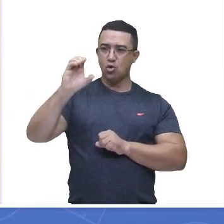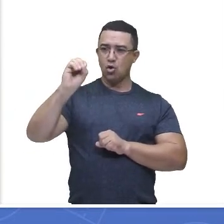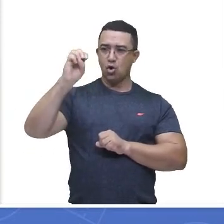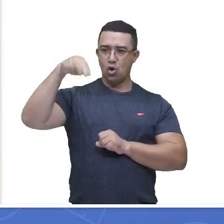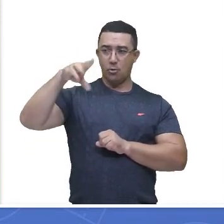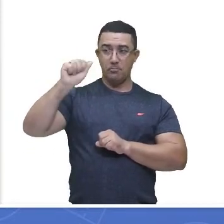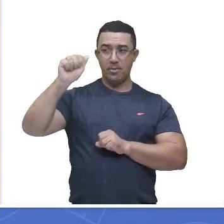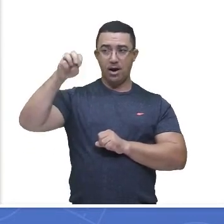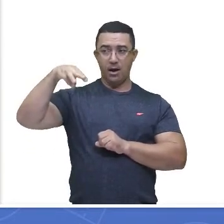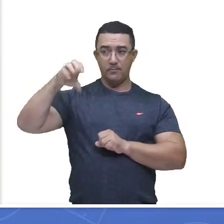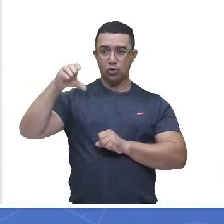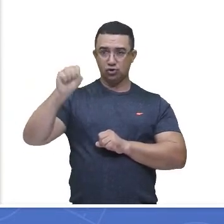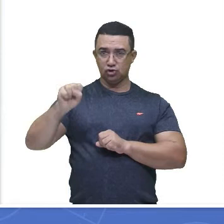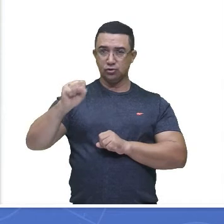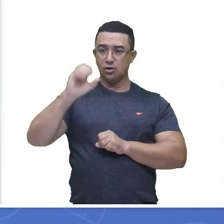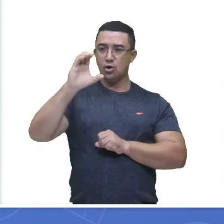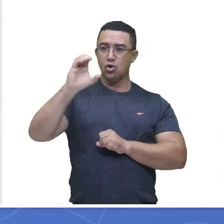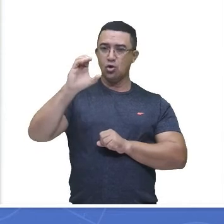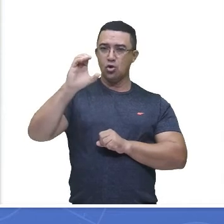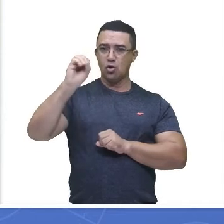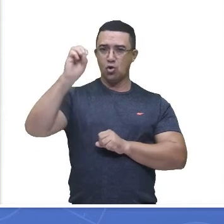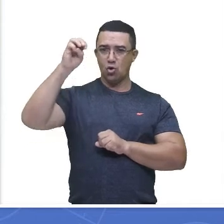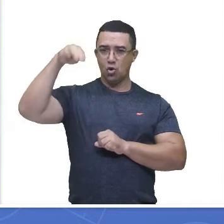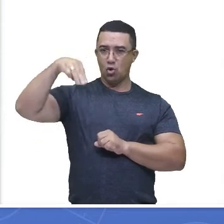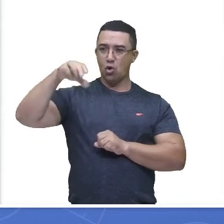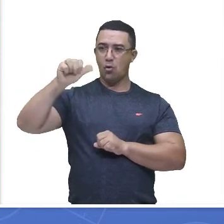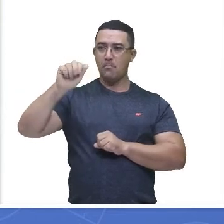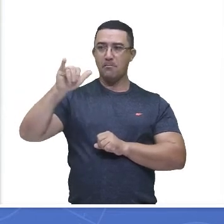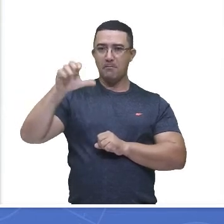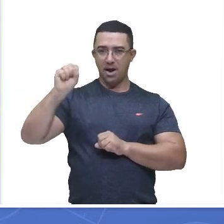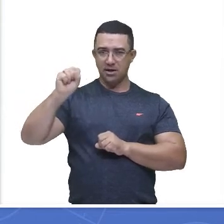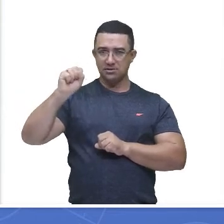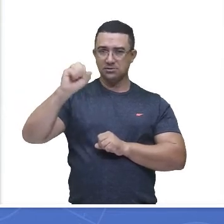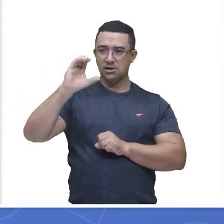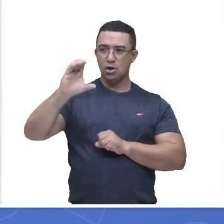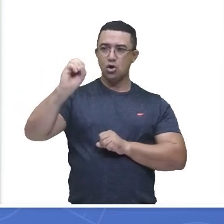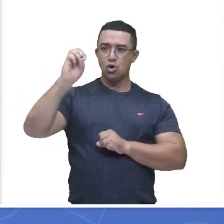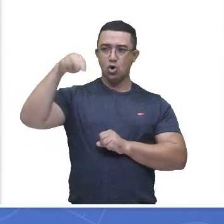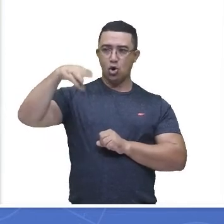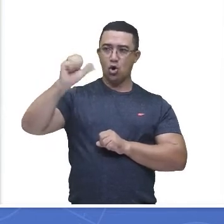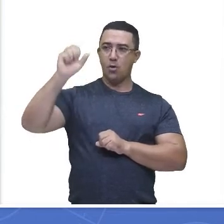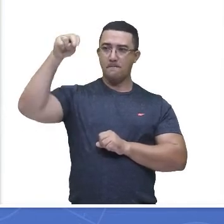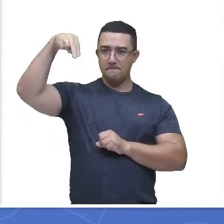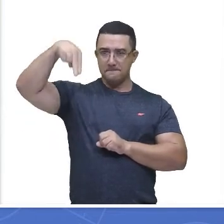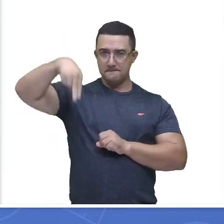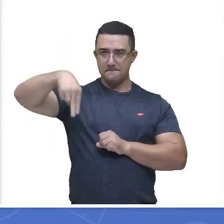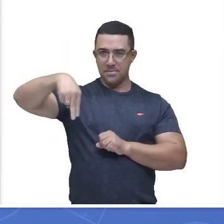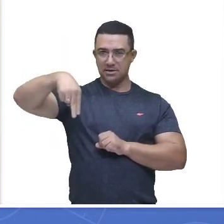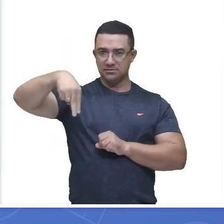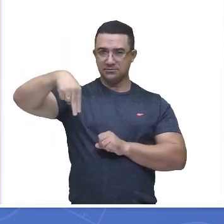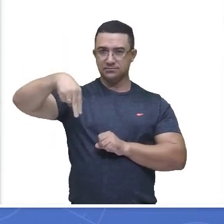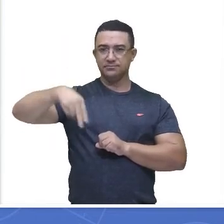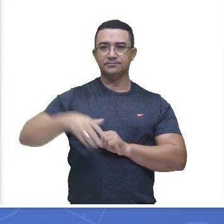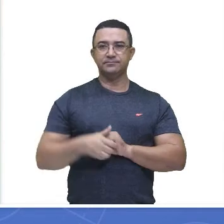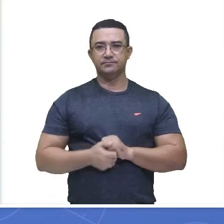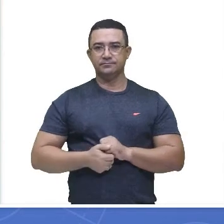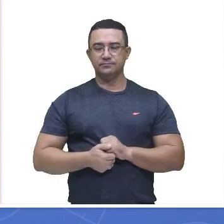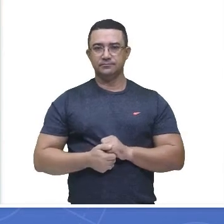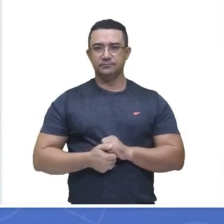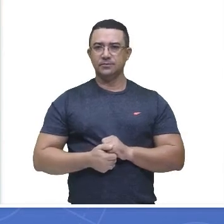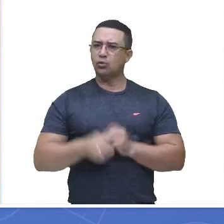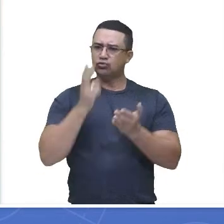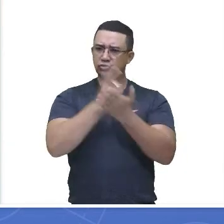nosotras comamos, que vosotros ou vosotras comais, que ellos, ellas ou ustedes